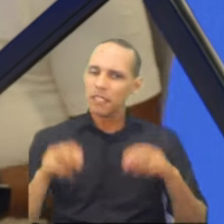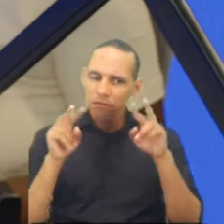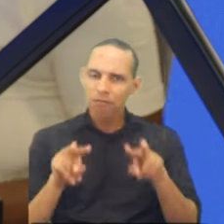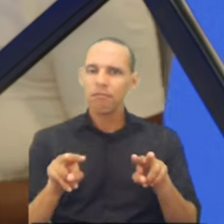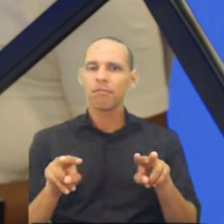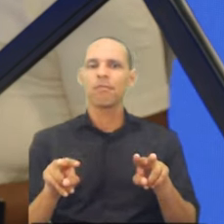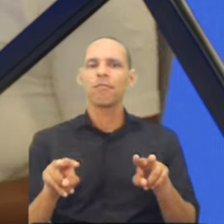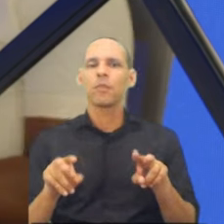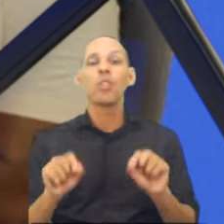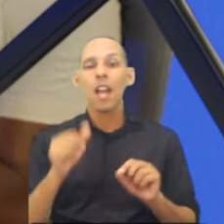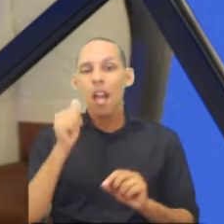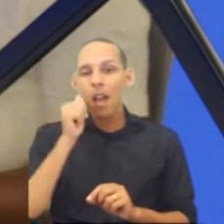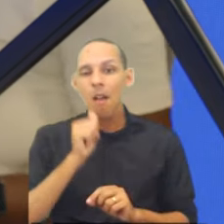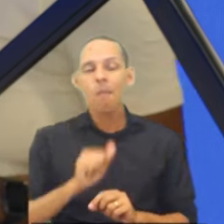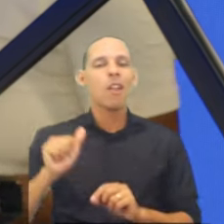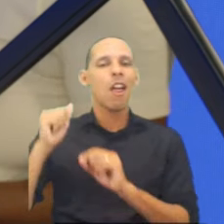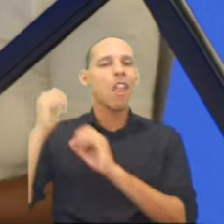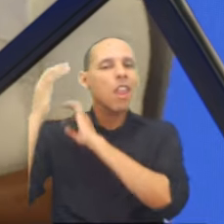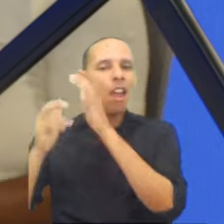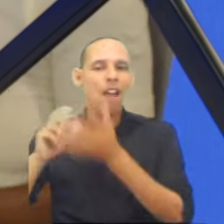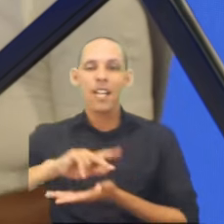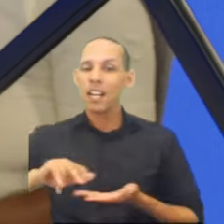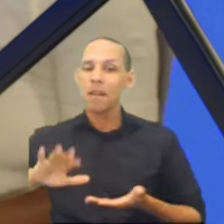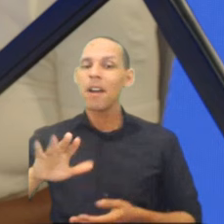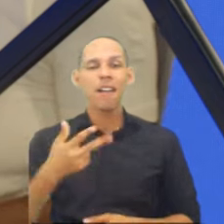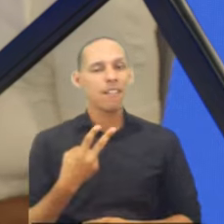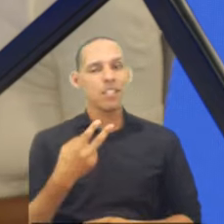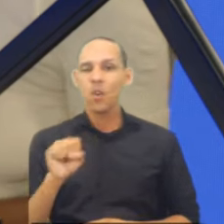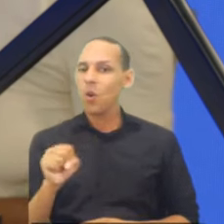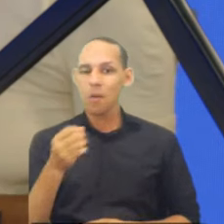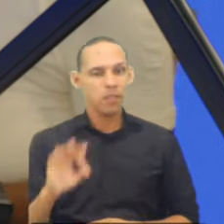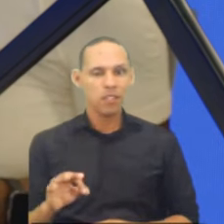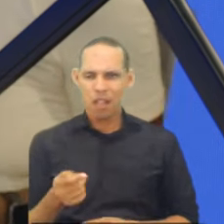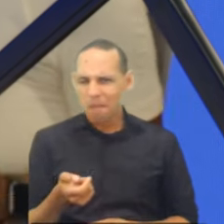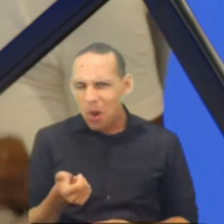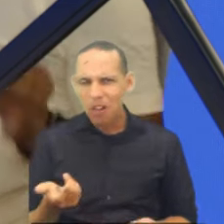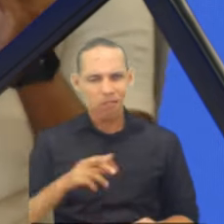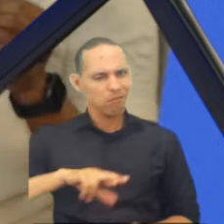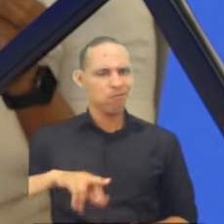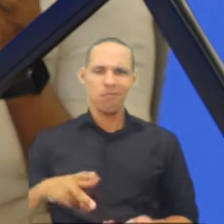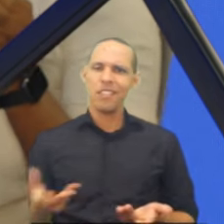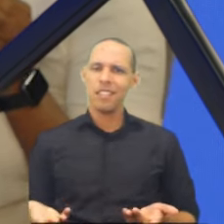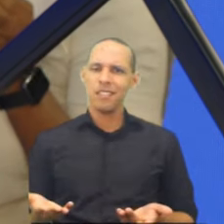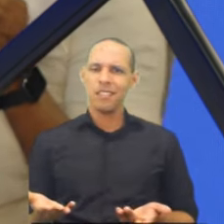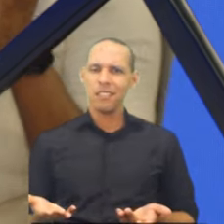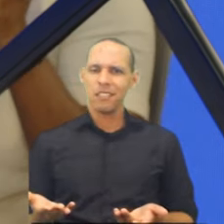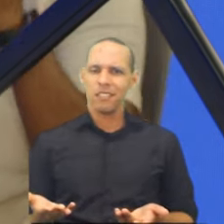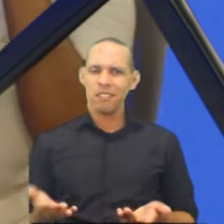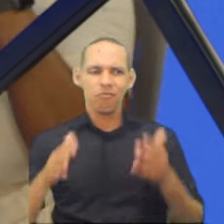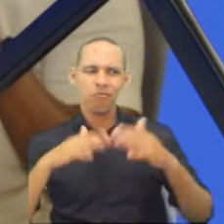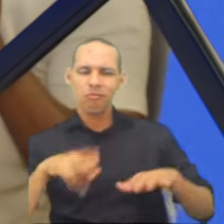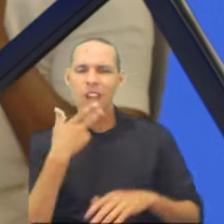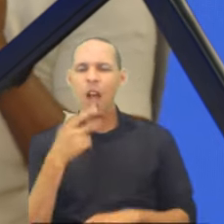a gente precisa olhar para isso neurodiversas mas eu sou 28% da população não é pouca gente pras